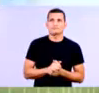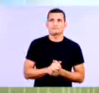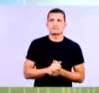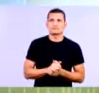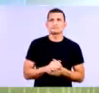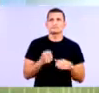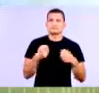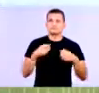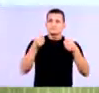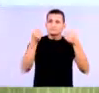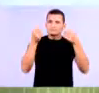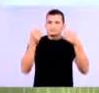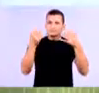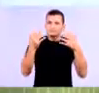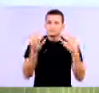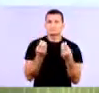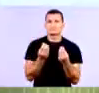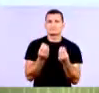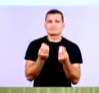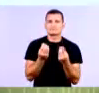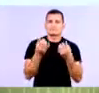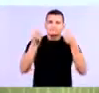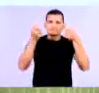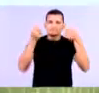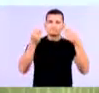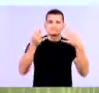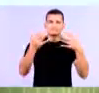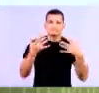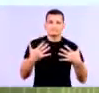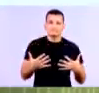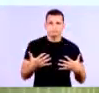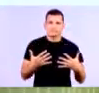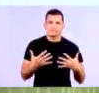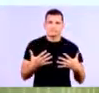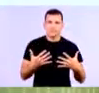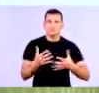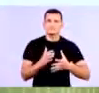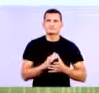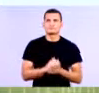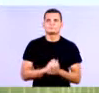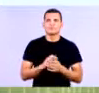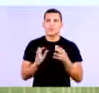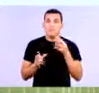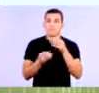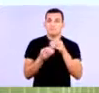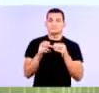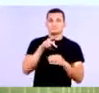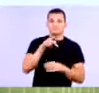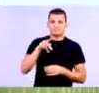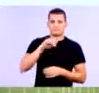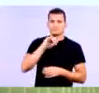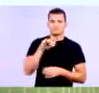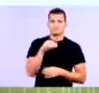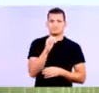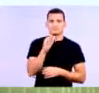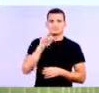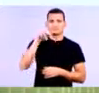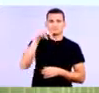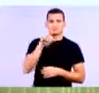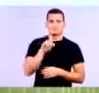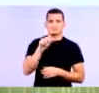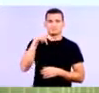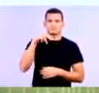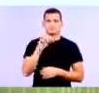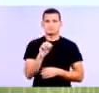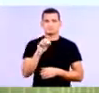forma detalhada, mas volto e complemento exatamente o que o professor Jordano também falou. De forma